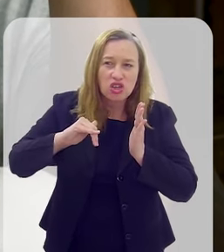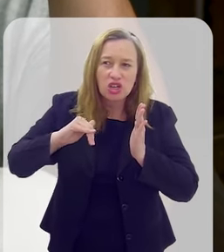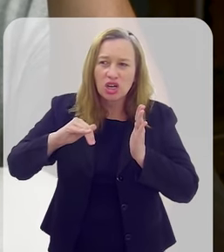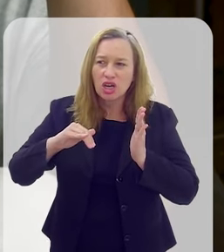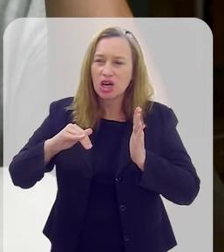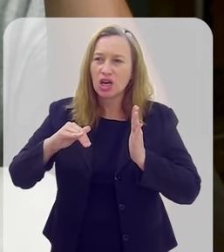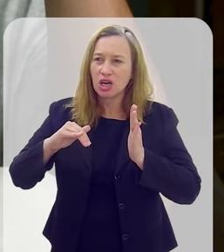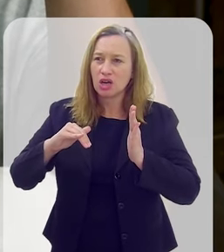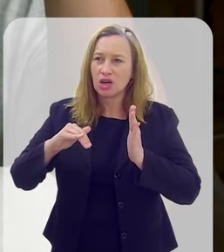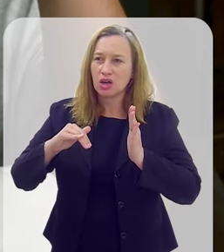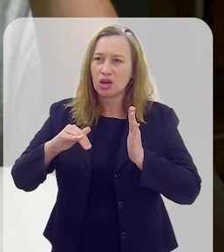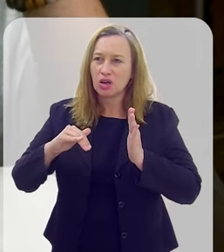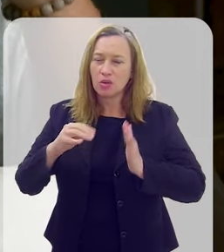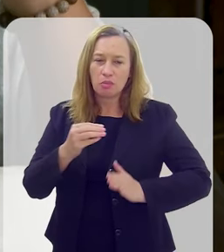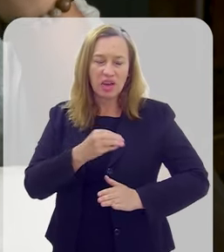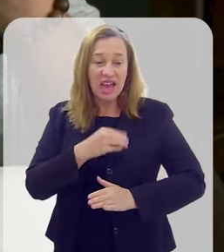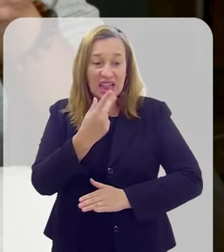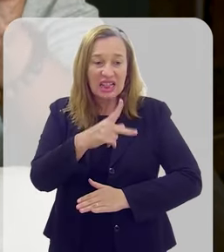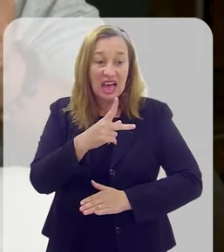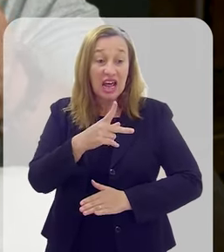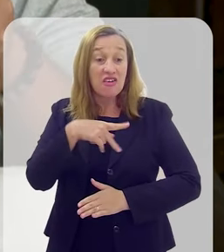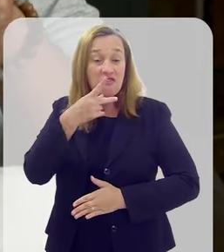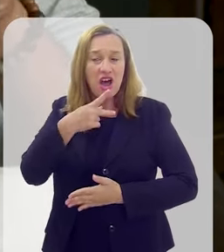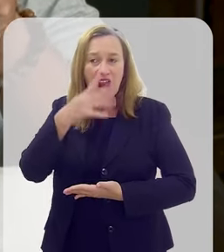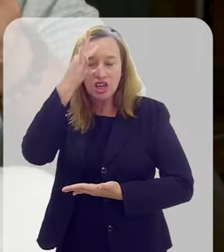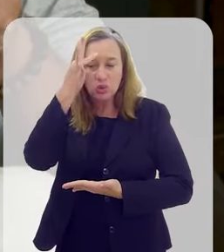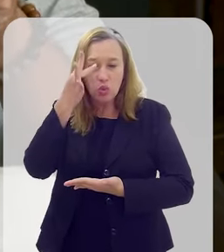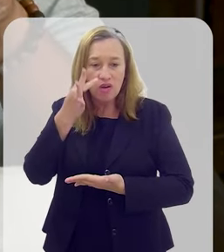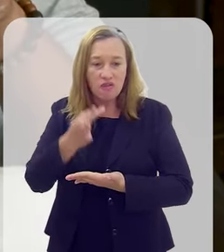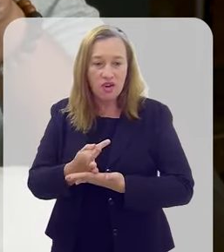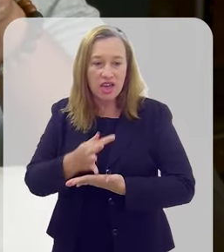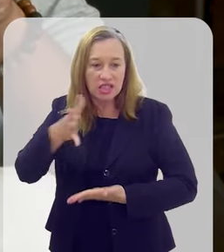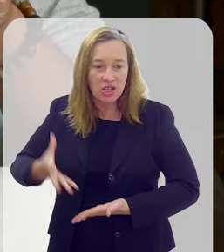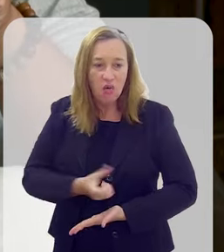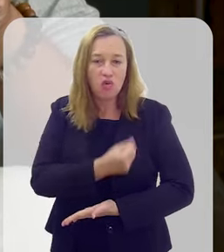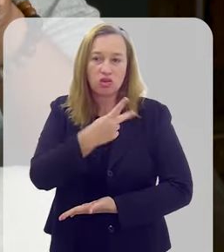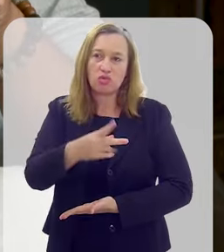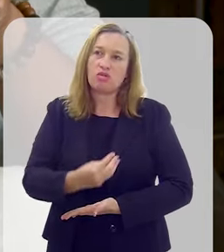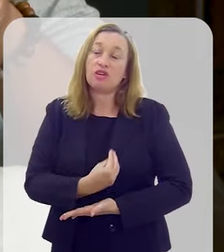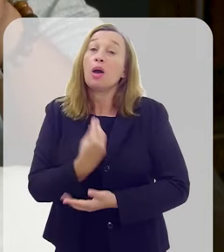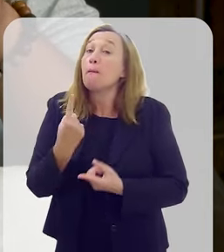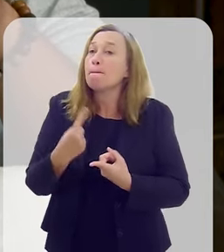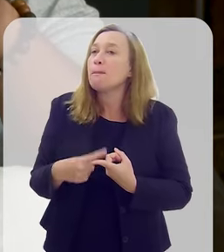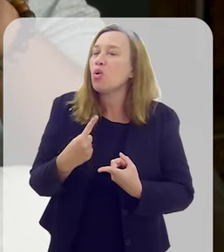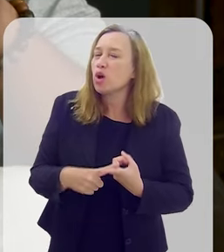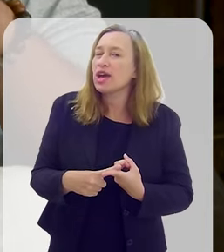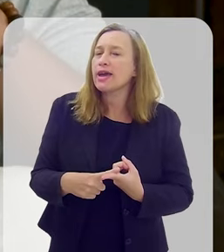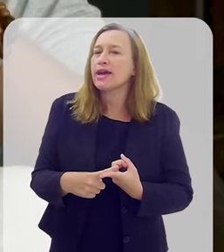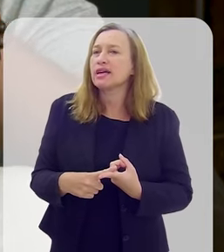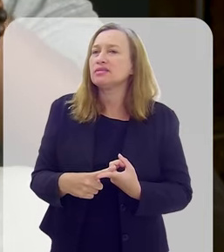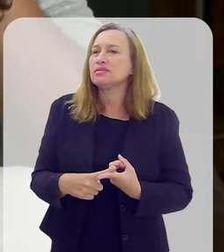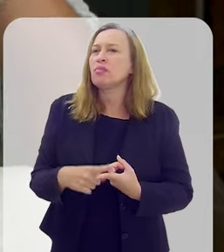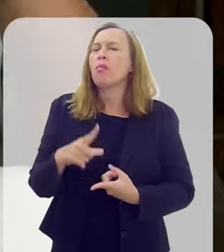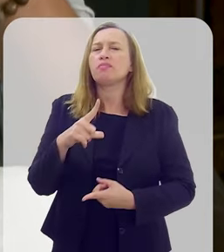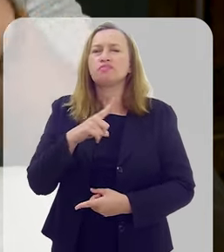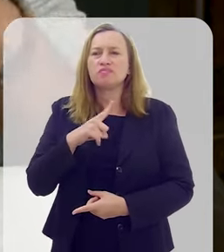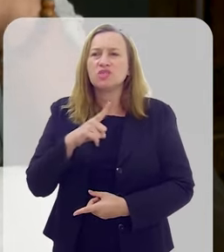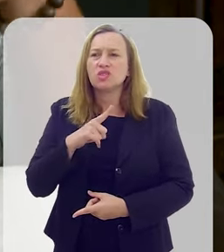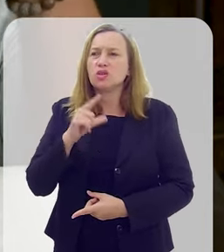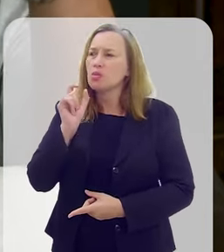vestes e diz A Tua Fé Te Salvou glória a Deus porque